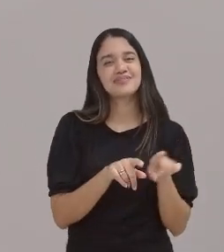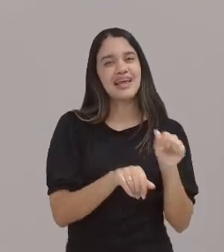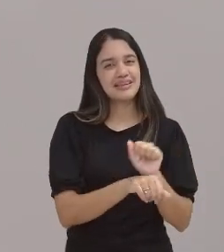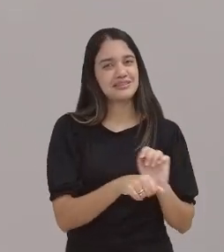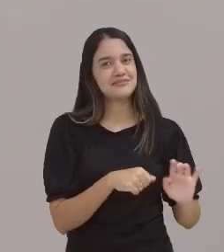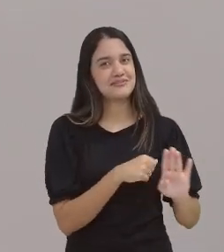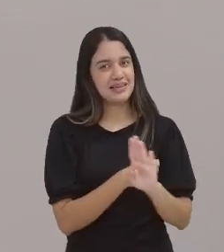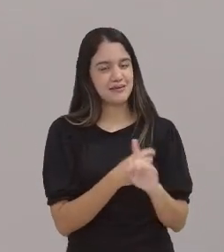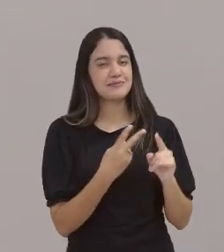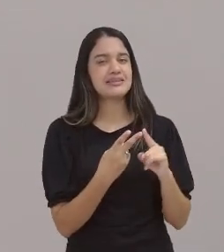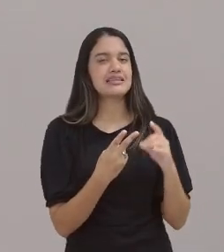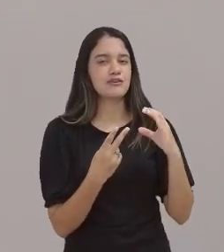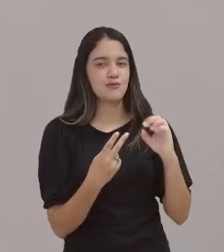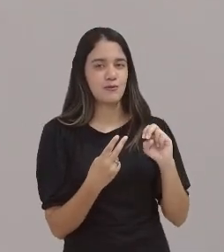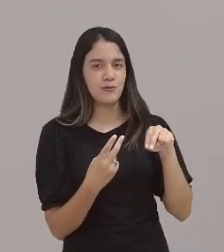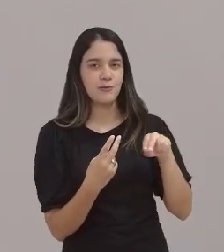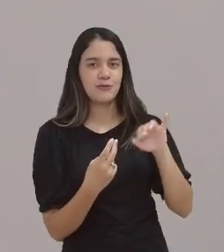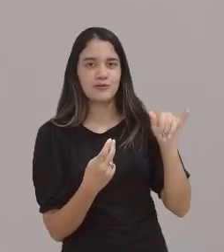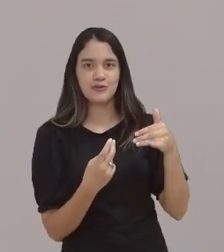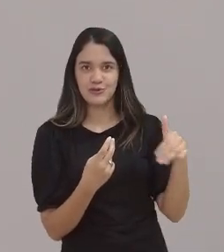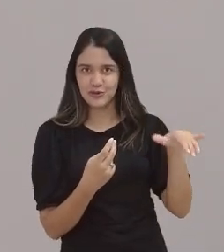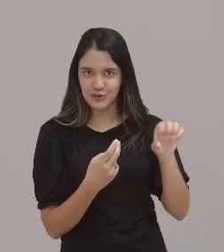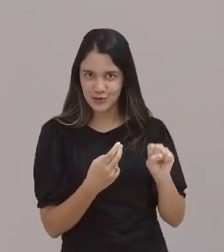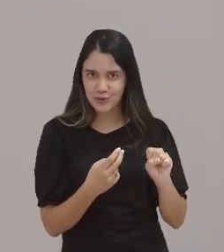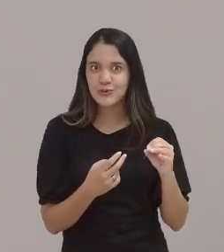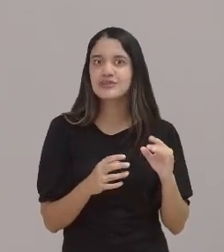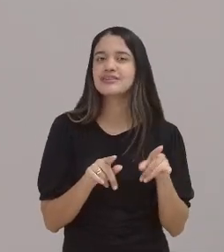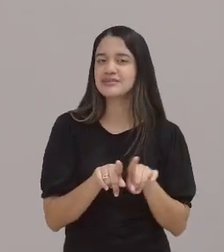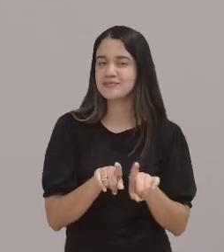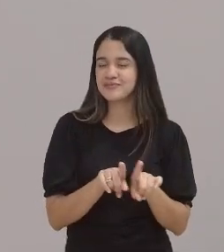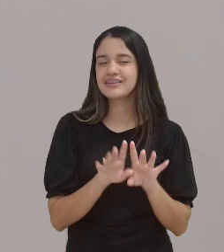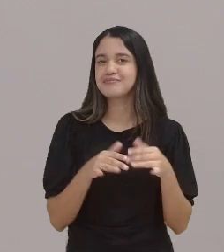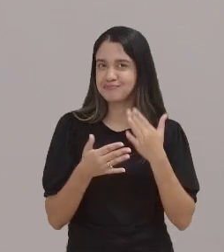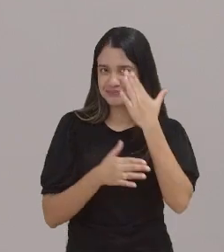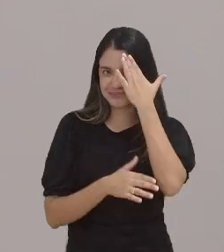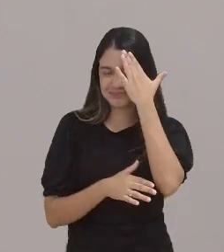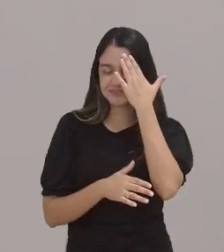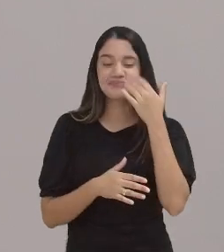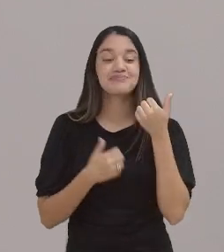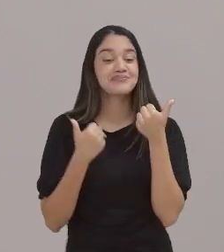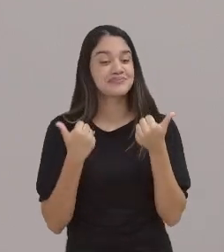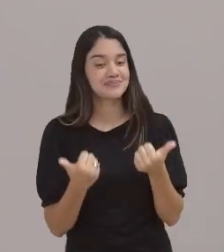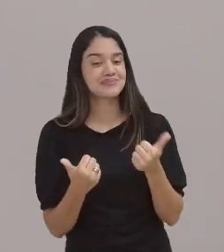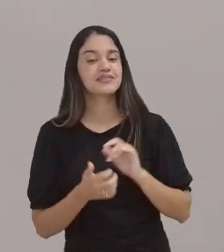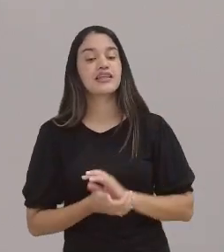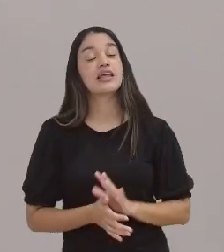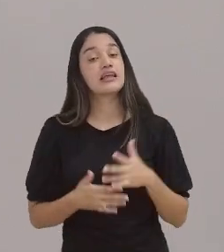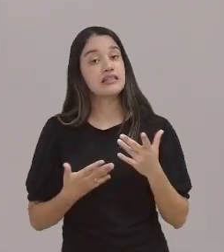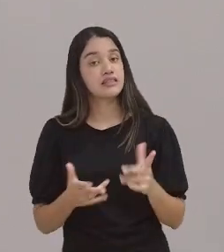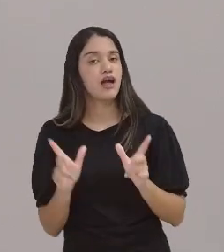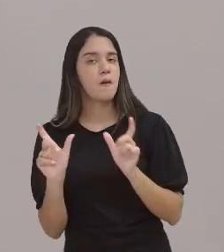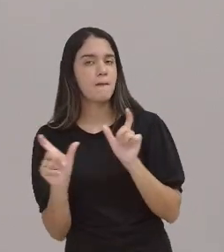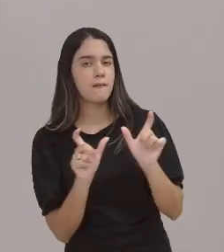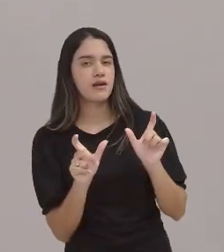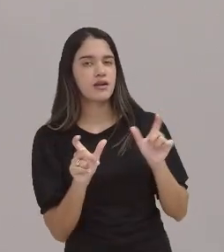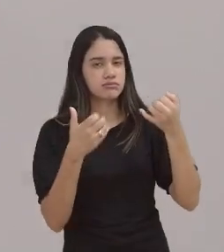os advérbios, ok? Muito bem. Então, gente, essas palavras, como eu